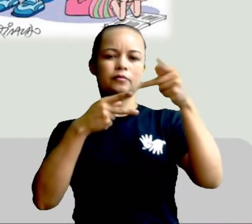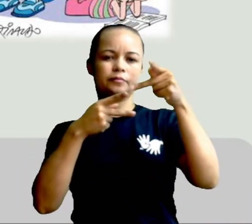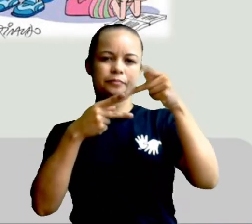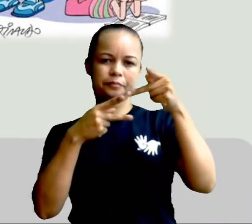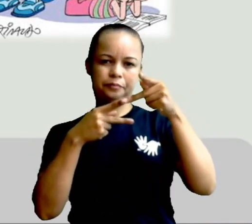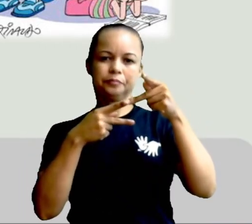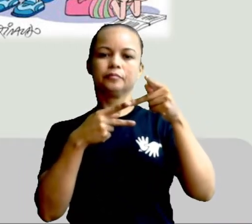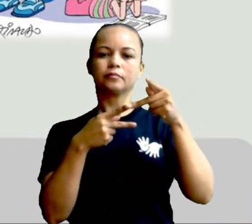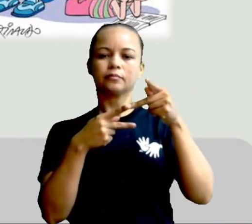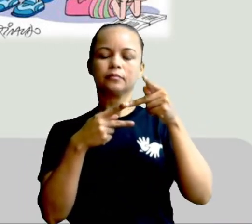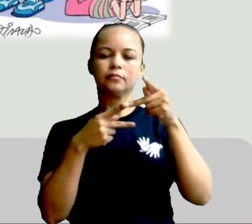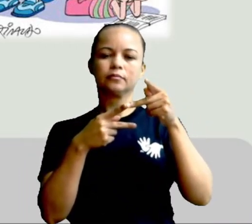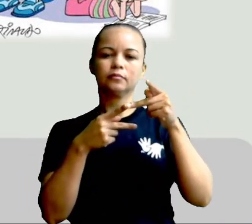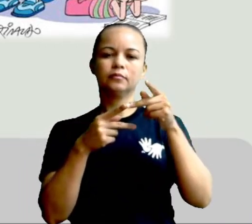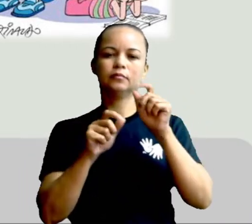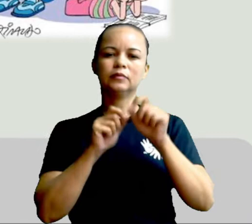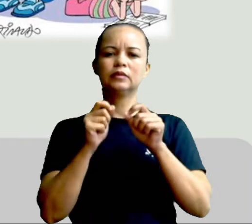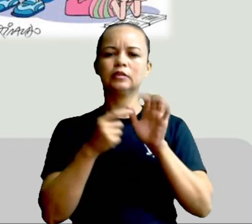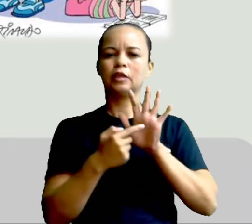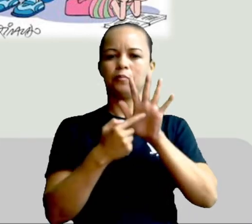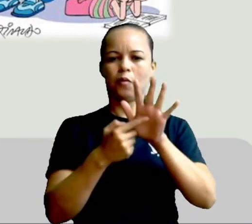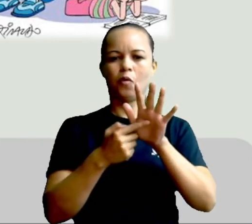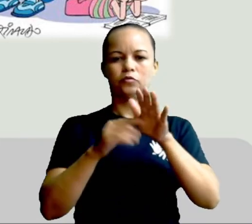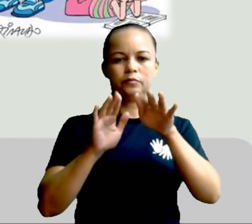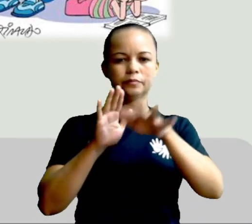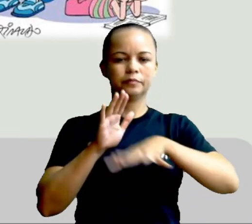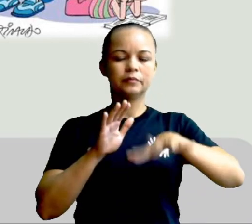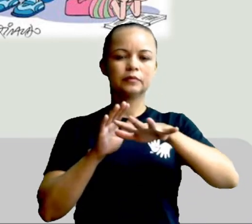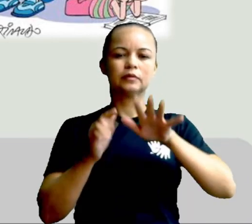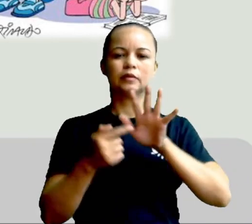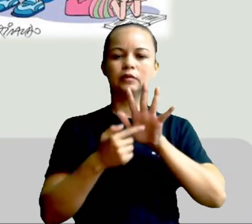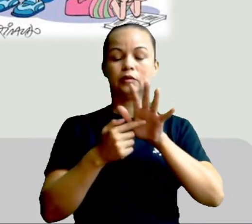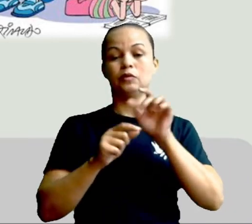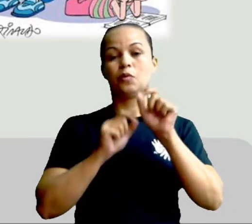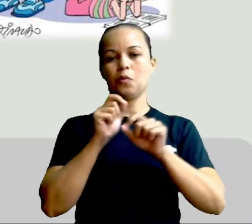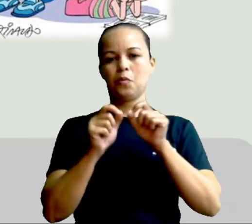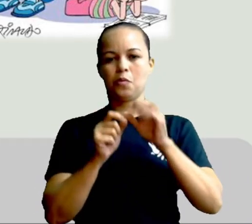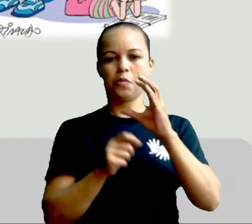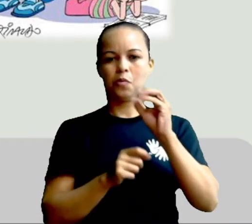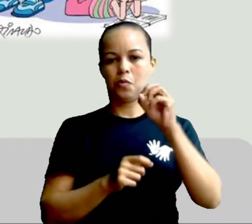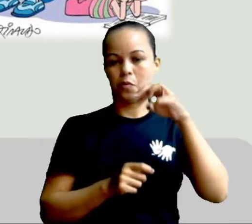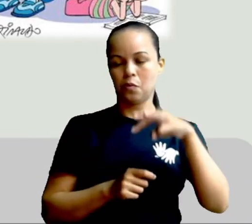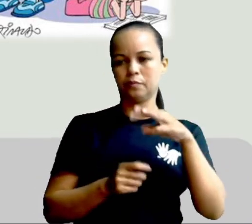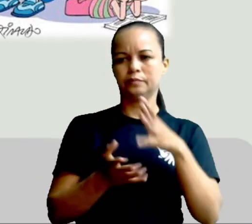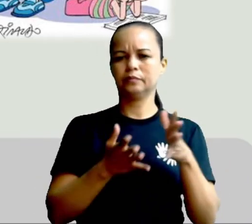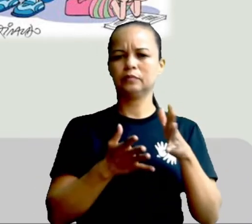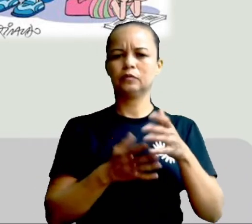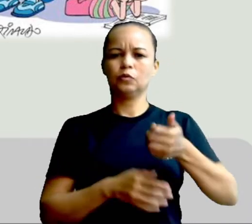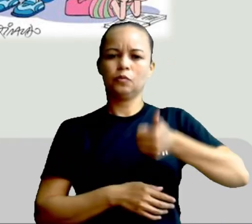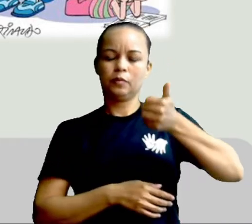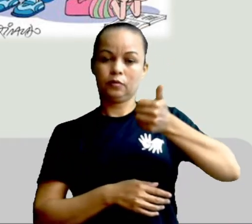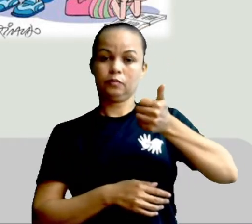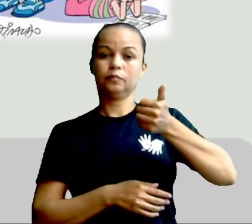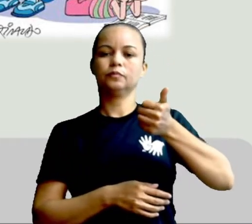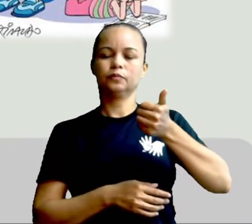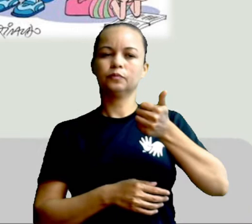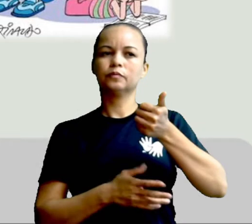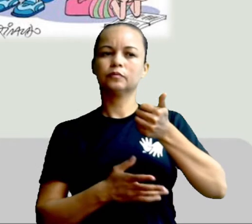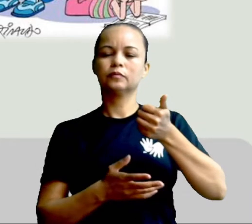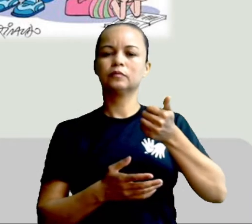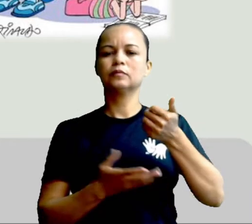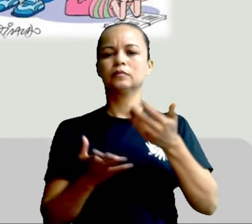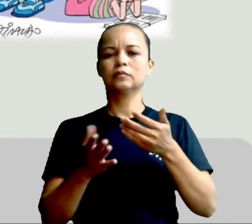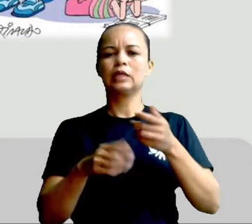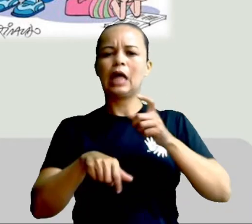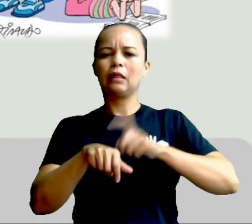pelas preposições destacadas abaixo, de acordo com o seguinte código. Então, temos aqui número 1,